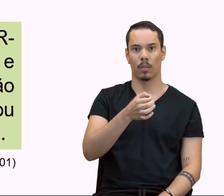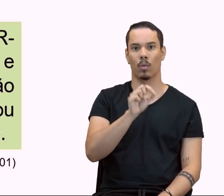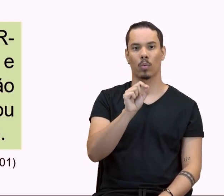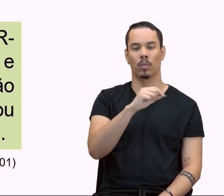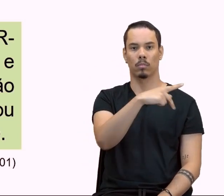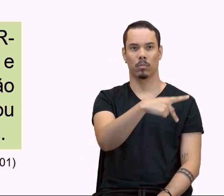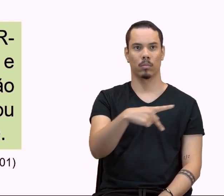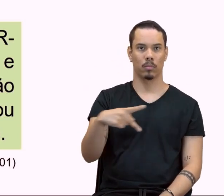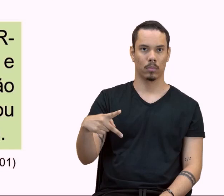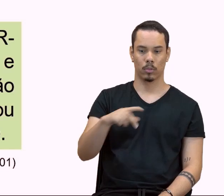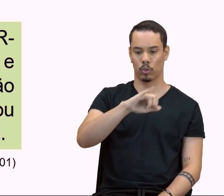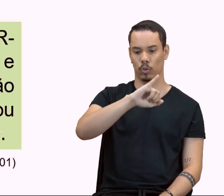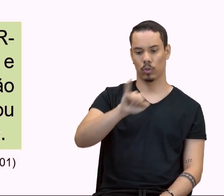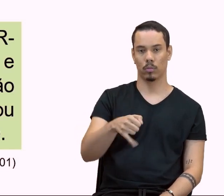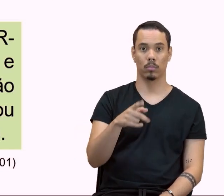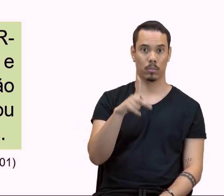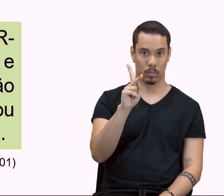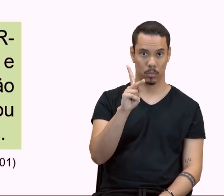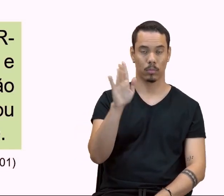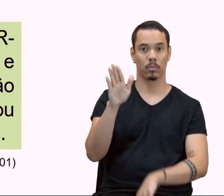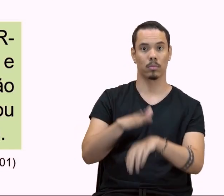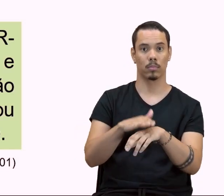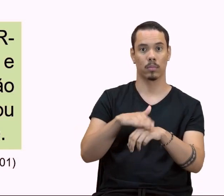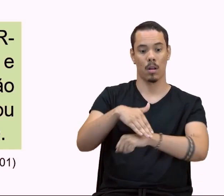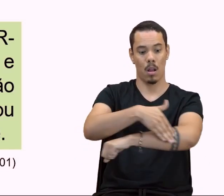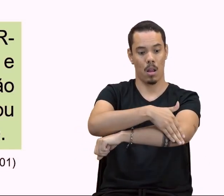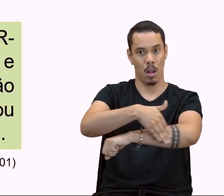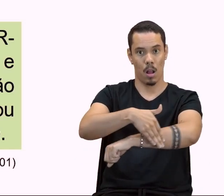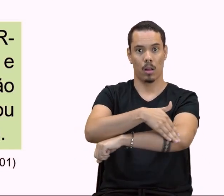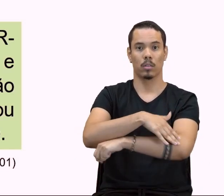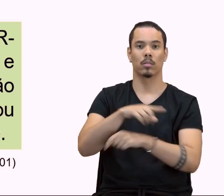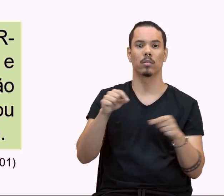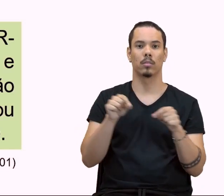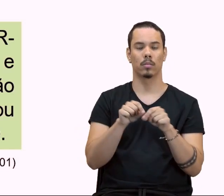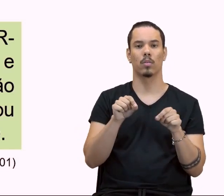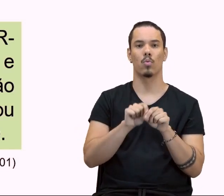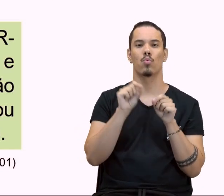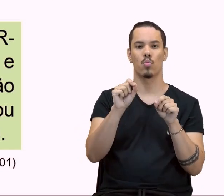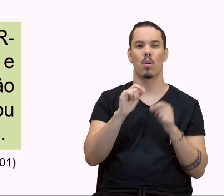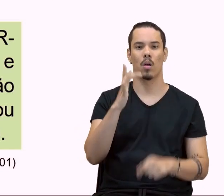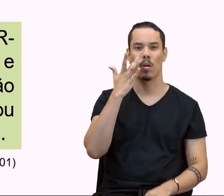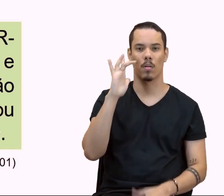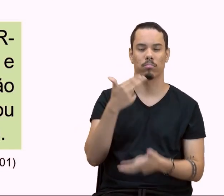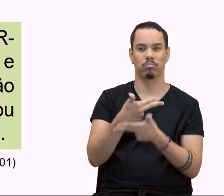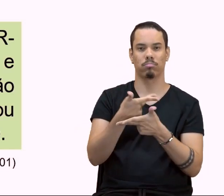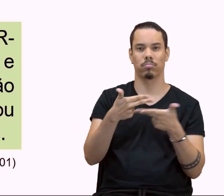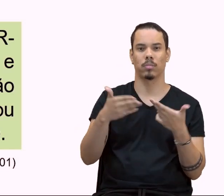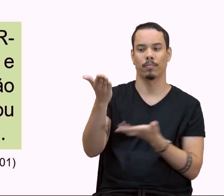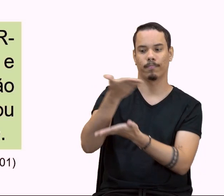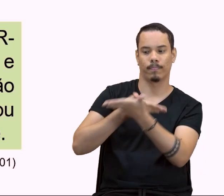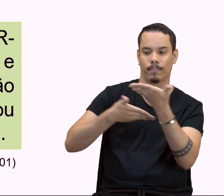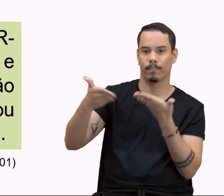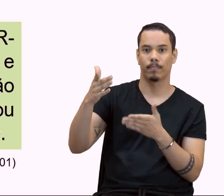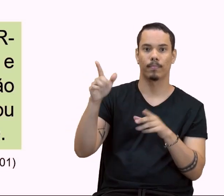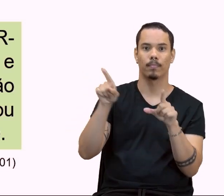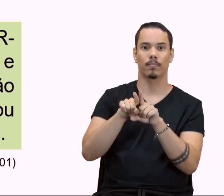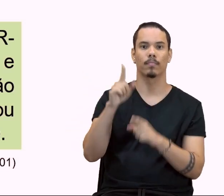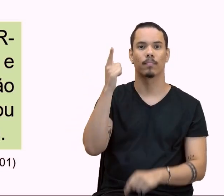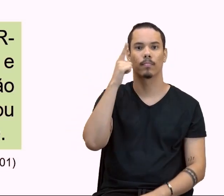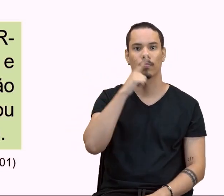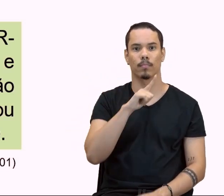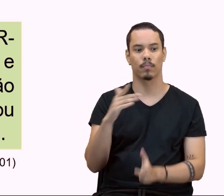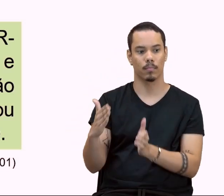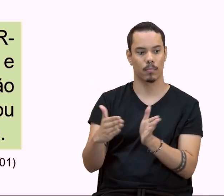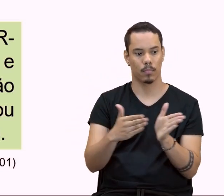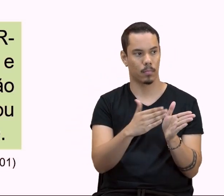JK. A estrada seria usada para transportar cassiterita para a indústria no leste e para abrir o oeste para